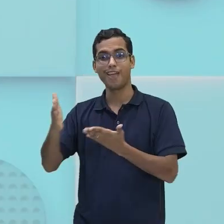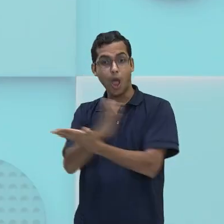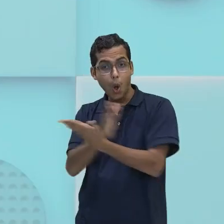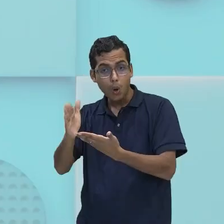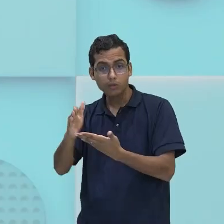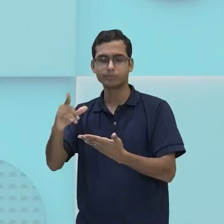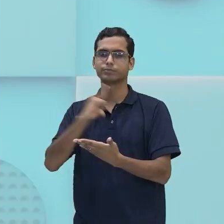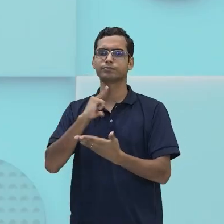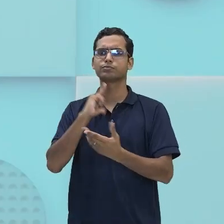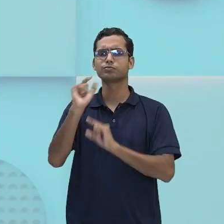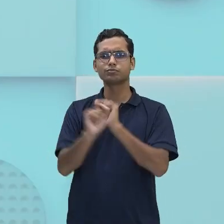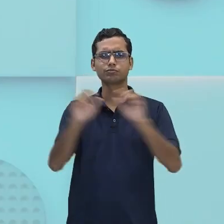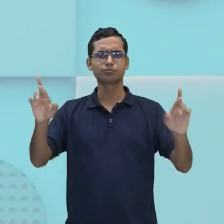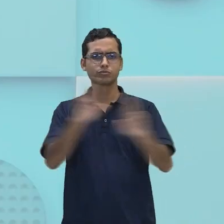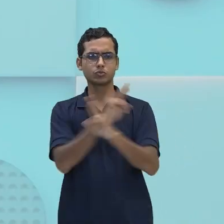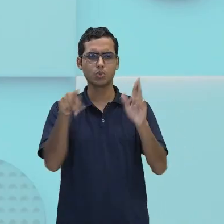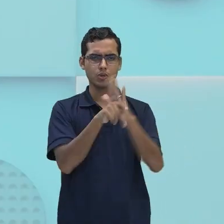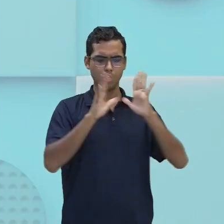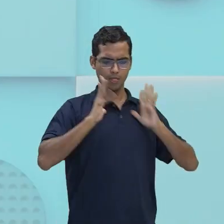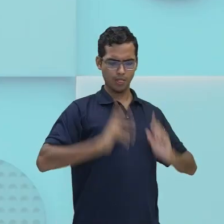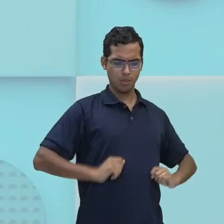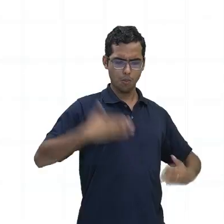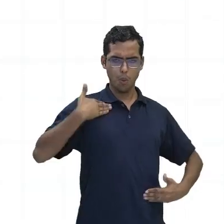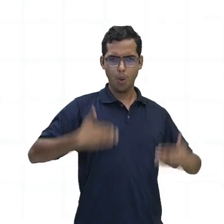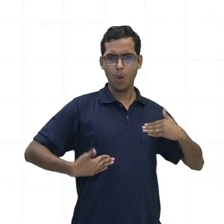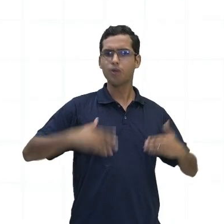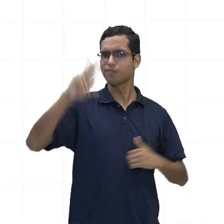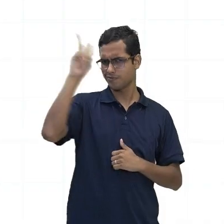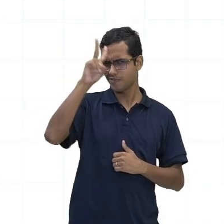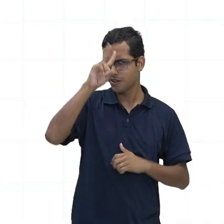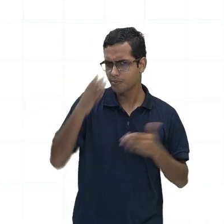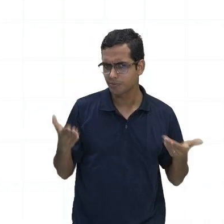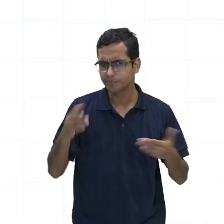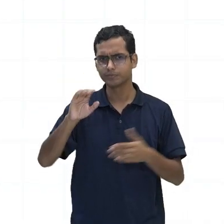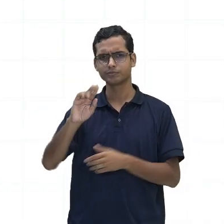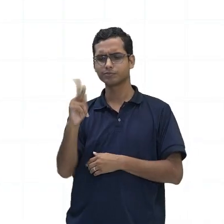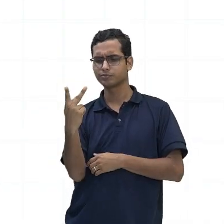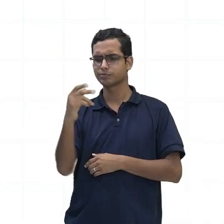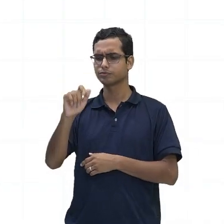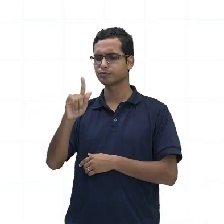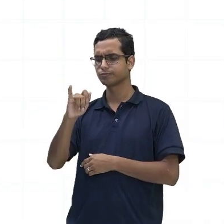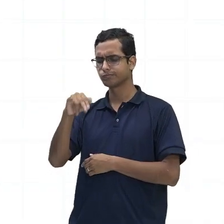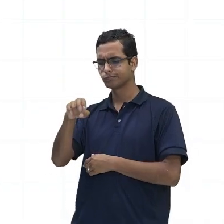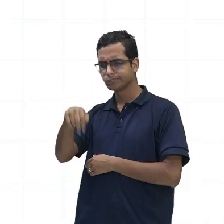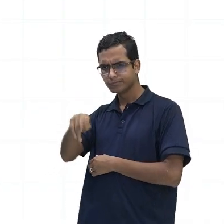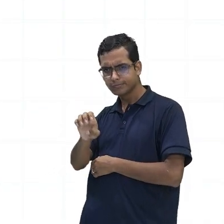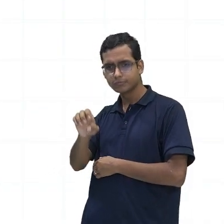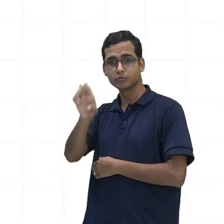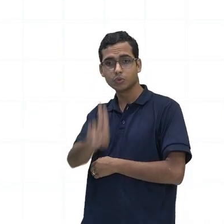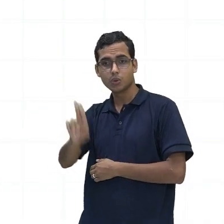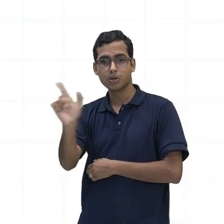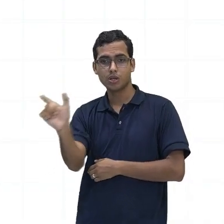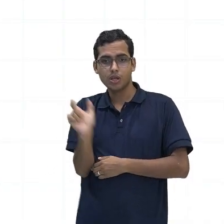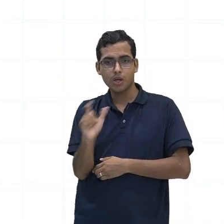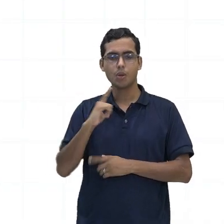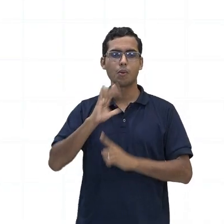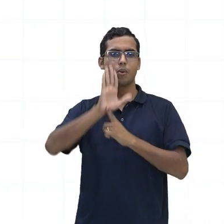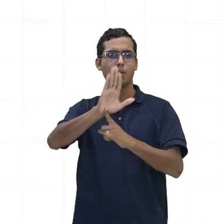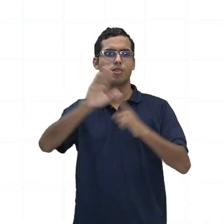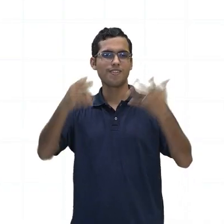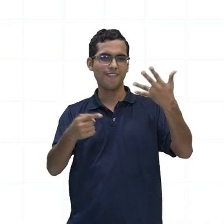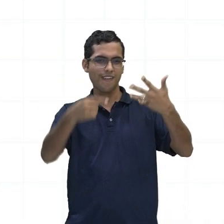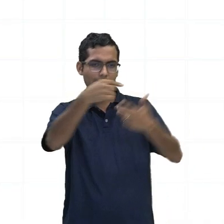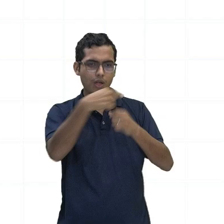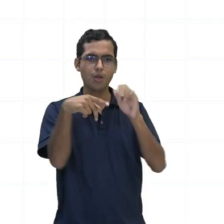vocês lembram o que é higiene? Se não, vamos relembrar agora. Olha só, higiene é um termo utilizado para designar um conjunto